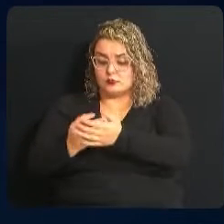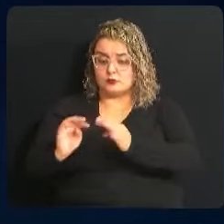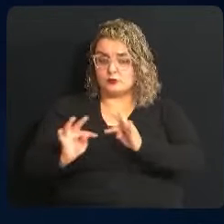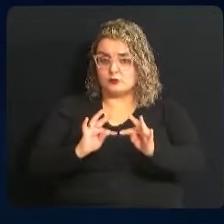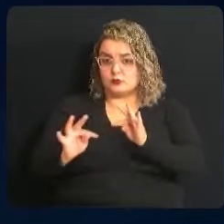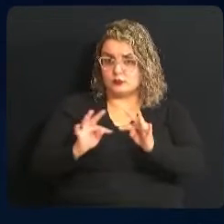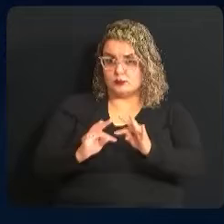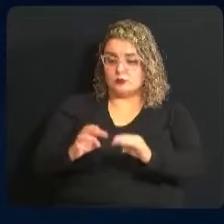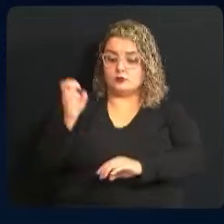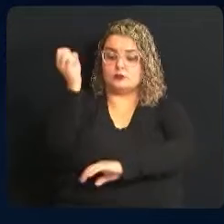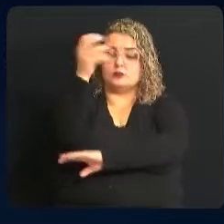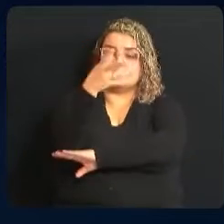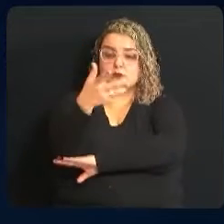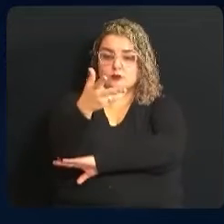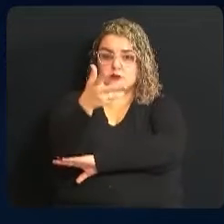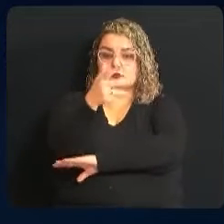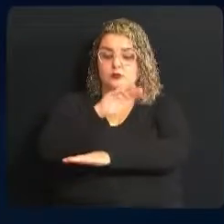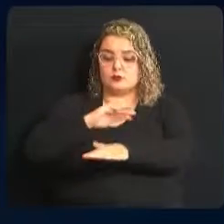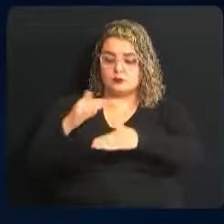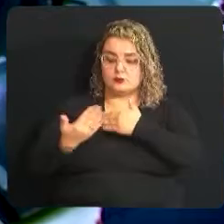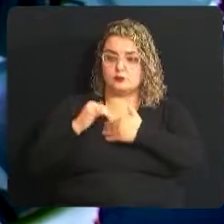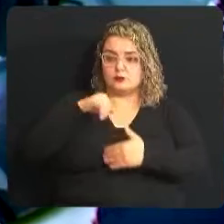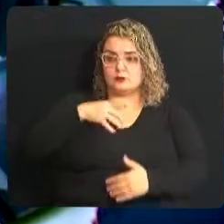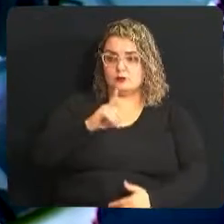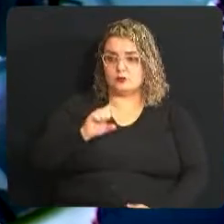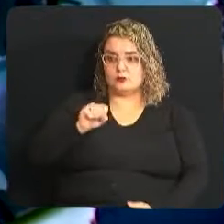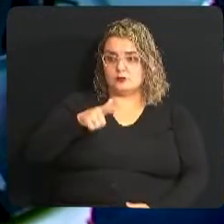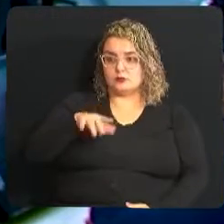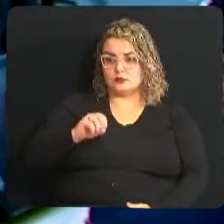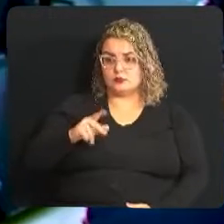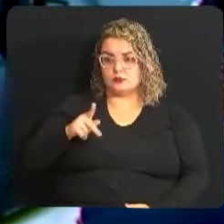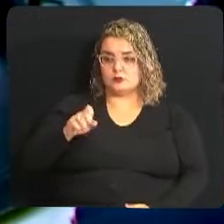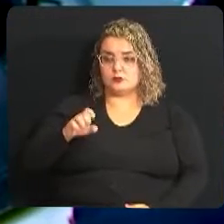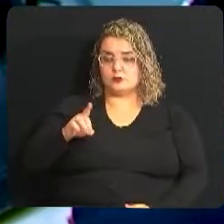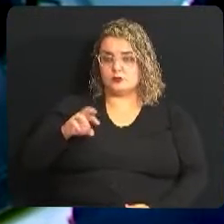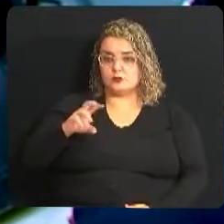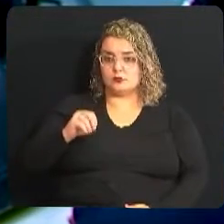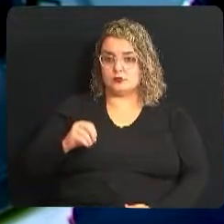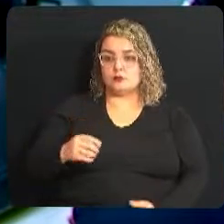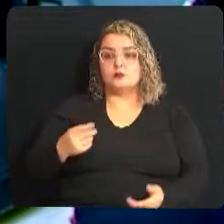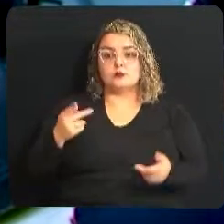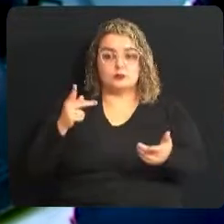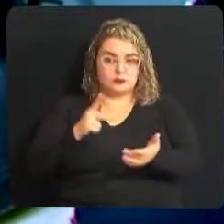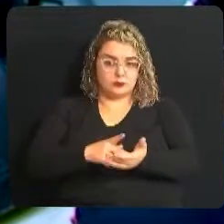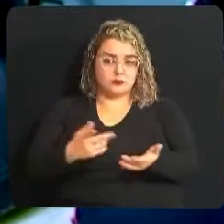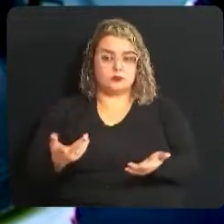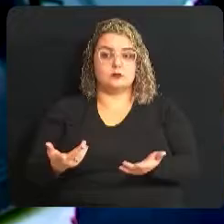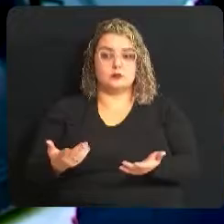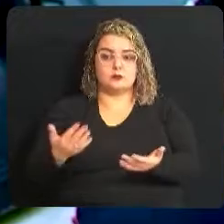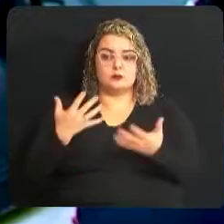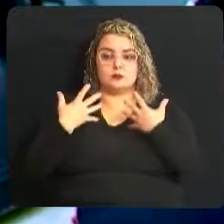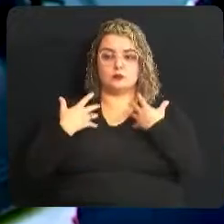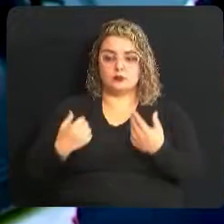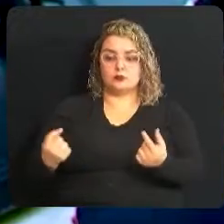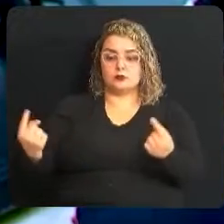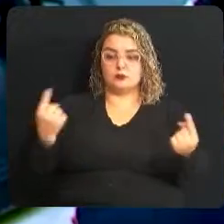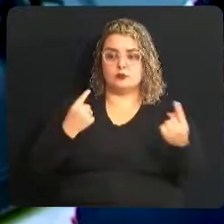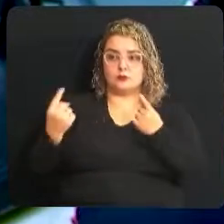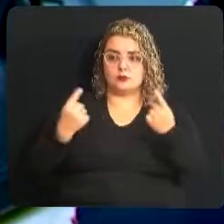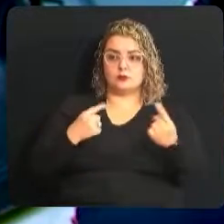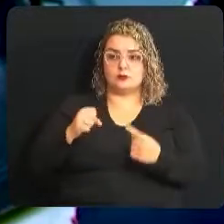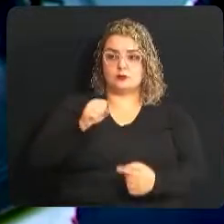a implantação de radares no bairro Jardim São Pedro. Na verdade, eu recebi essa demanda de moradores ali do Jardim São